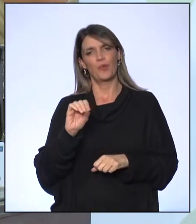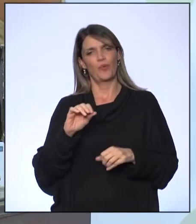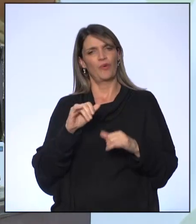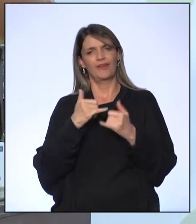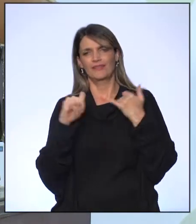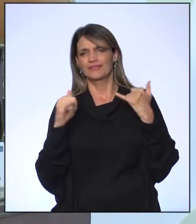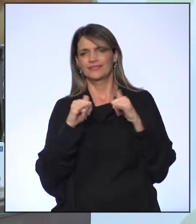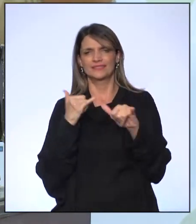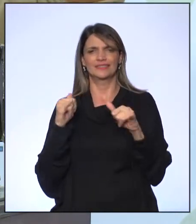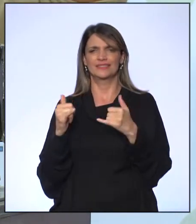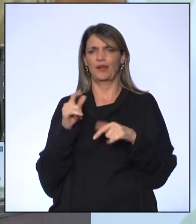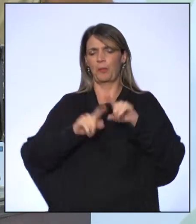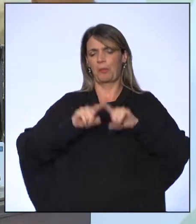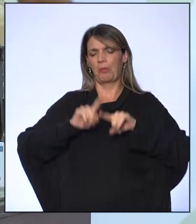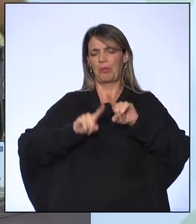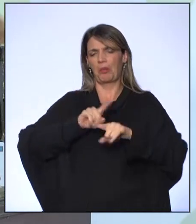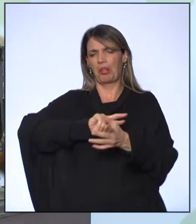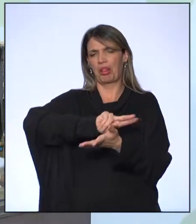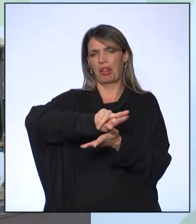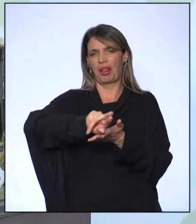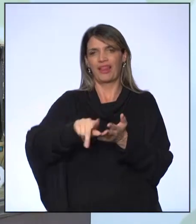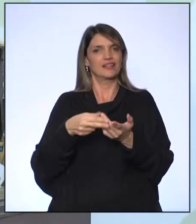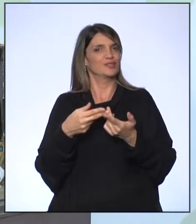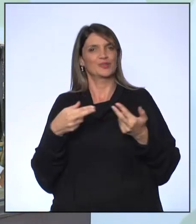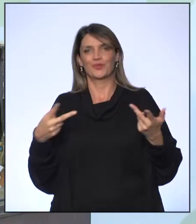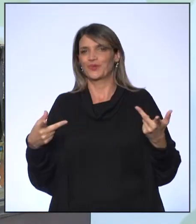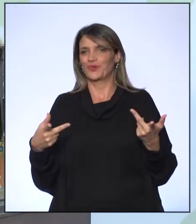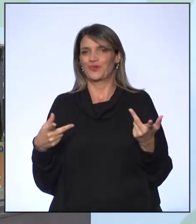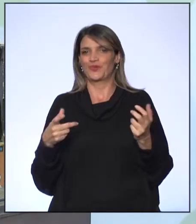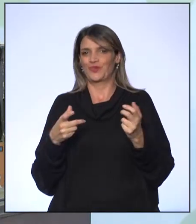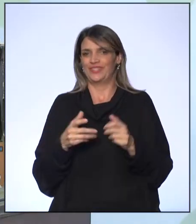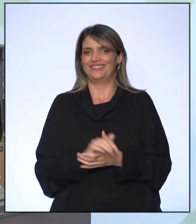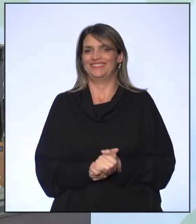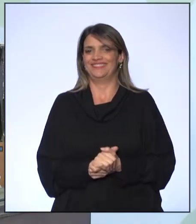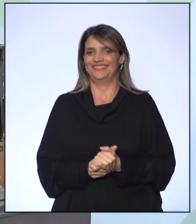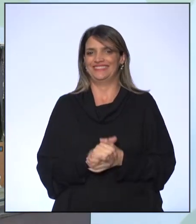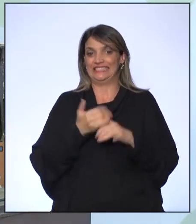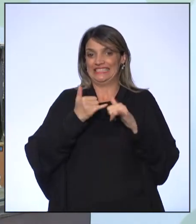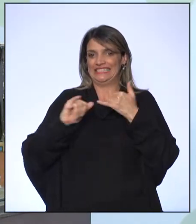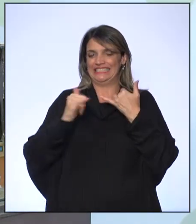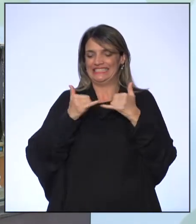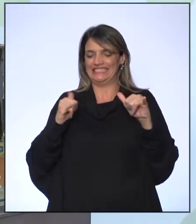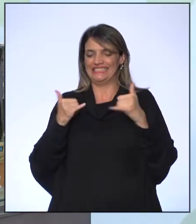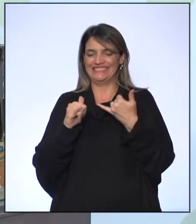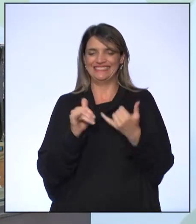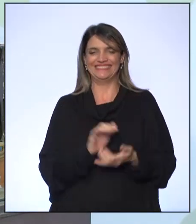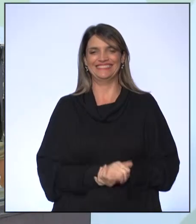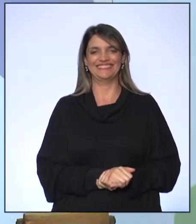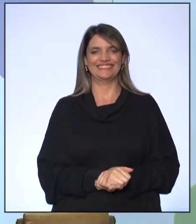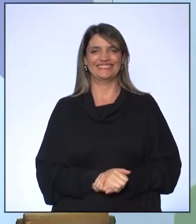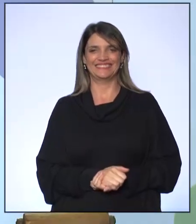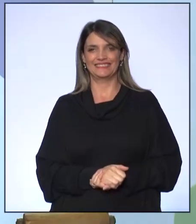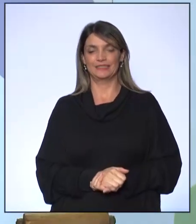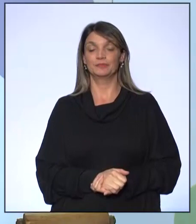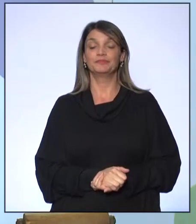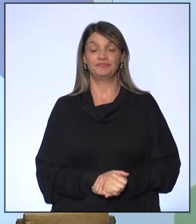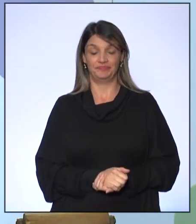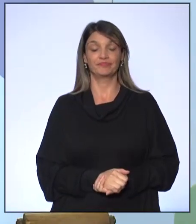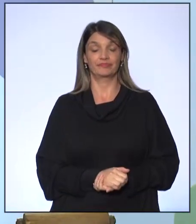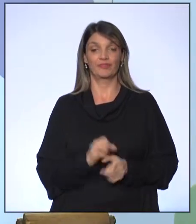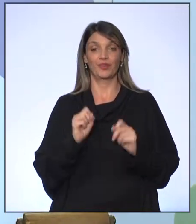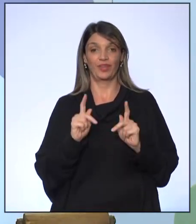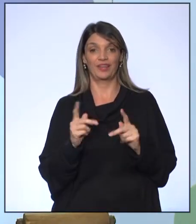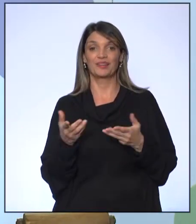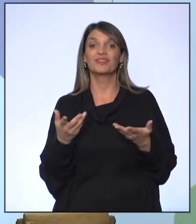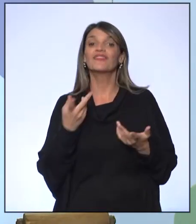eletricidades, elétricos, vamos fazer muita coisa eletrizante hoje aqui, hein? Aí sim. Muito bem. E aí vamos falar